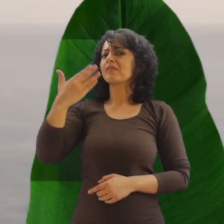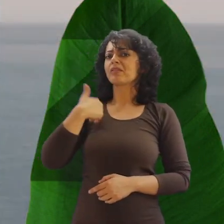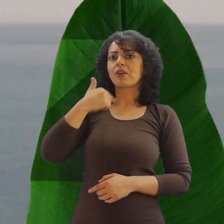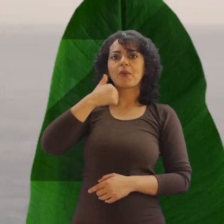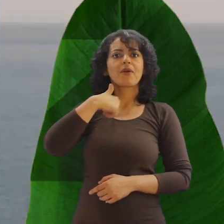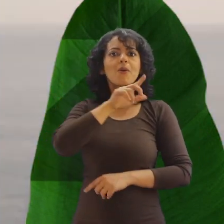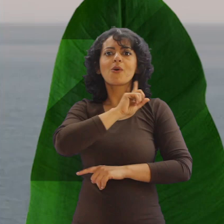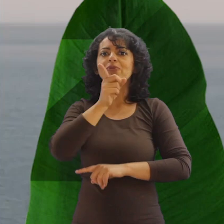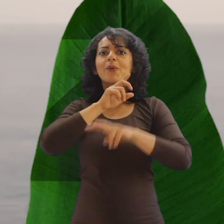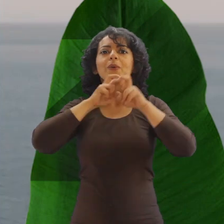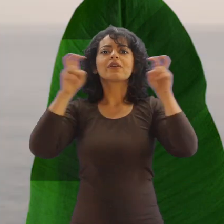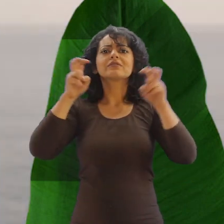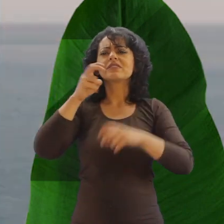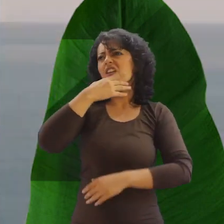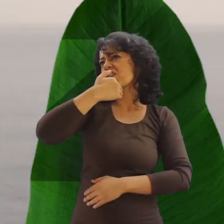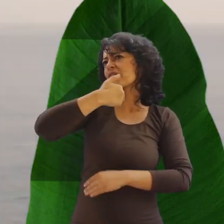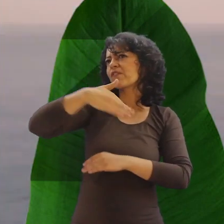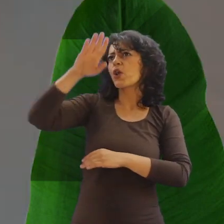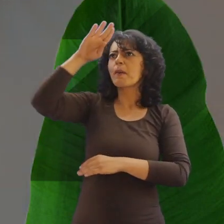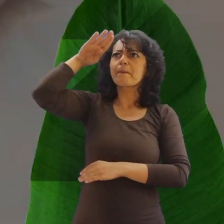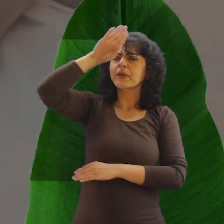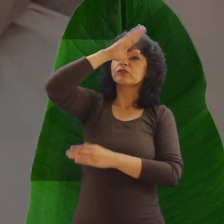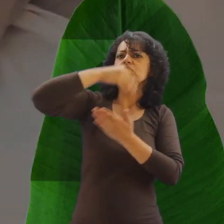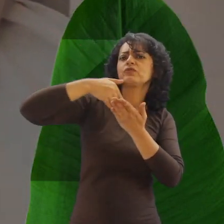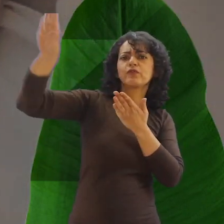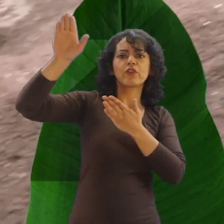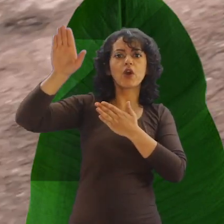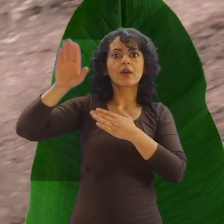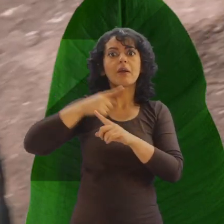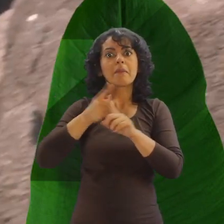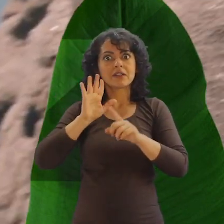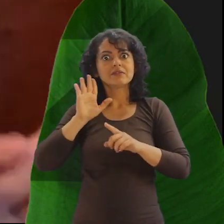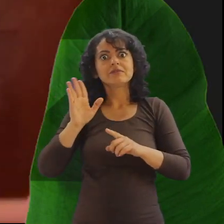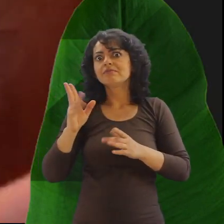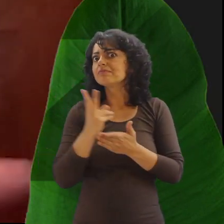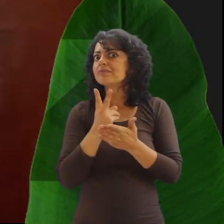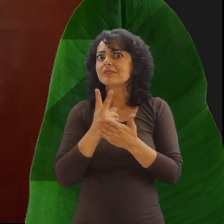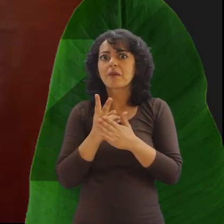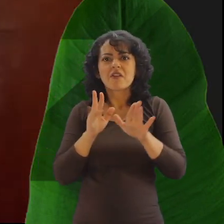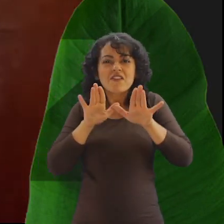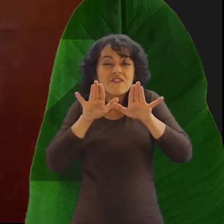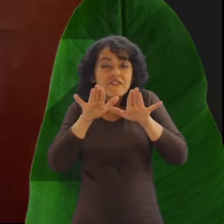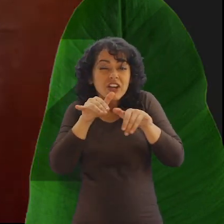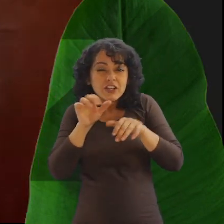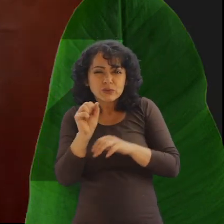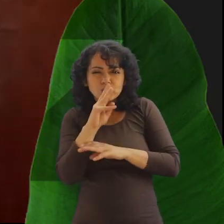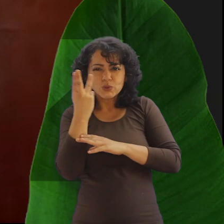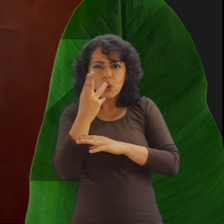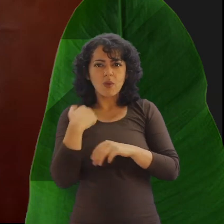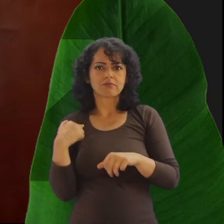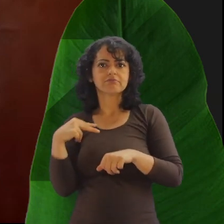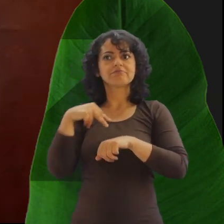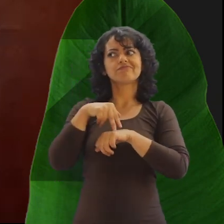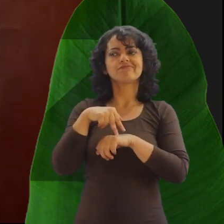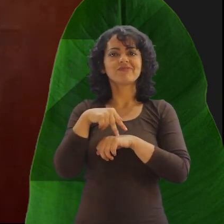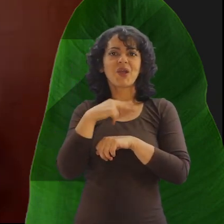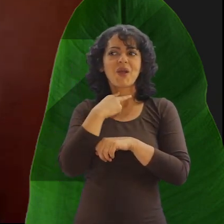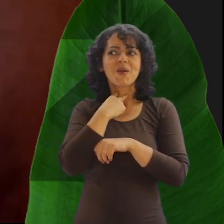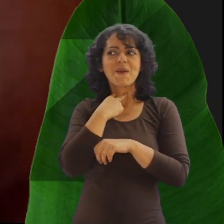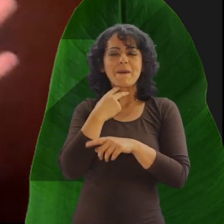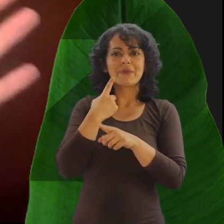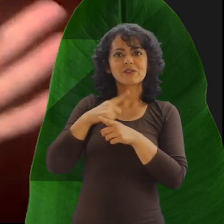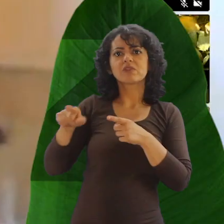shows, fora Bolsonaro. Em algum momento eu pegava o microfone, bem no final, falava, ih, agora já não podem mais me cortar, e